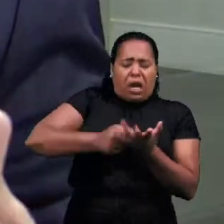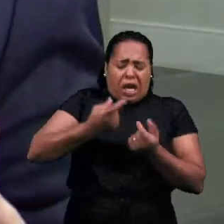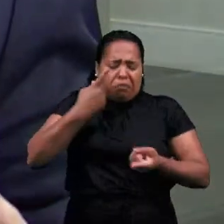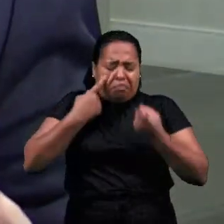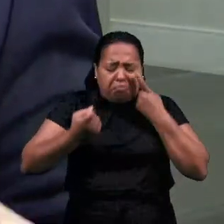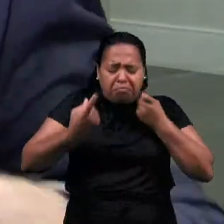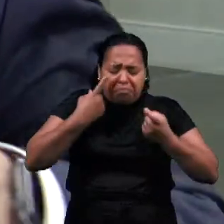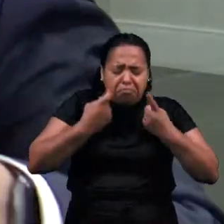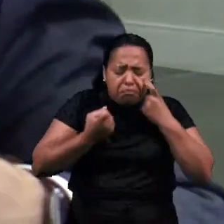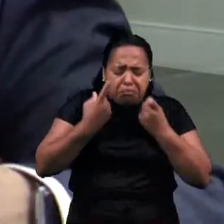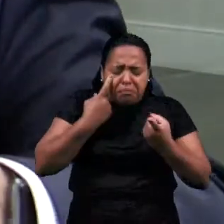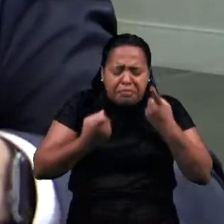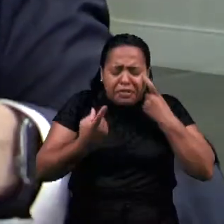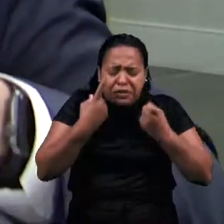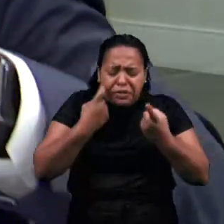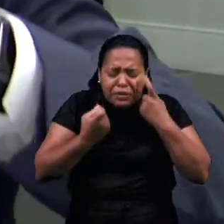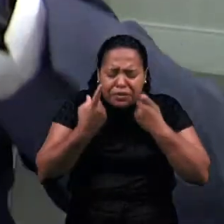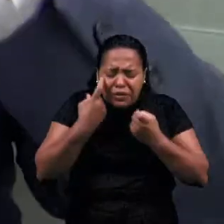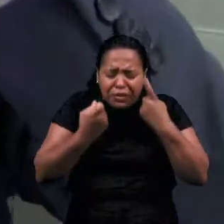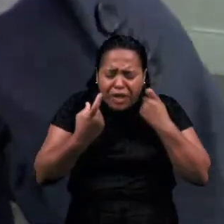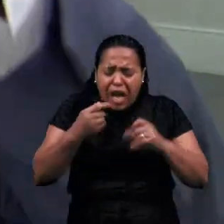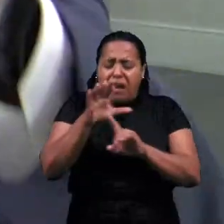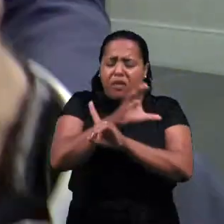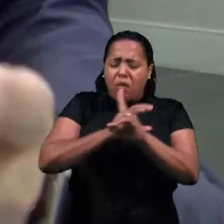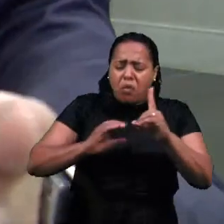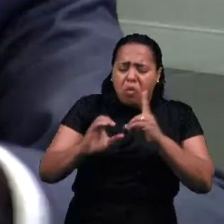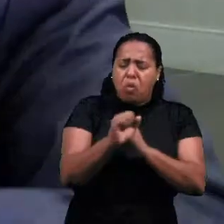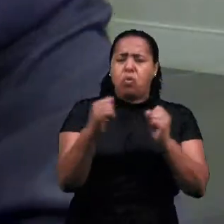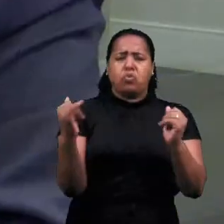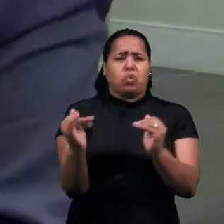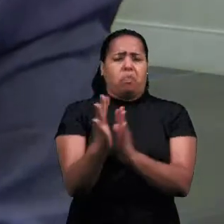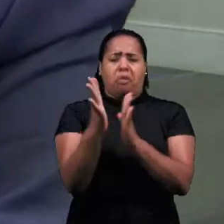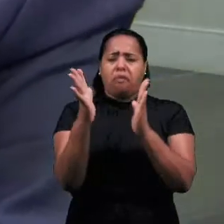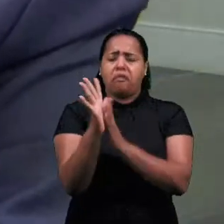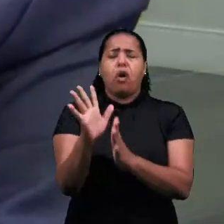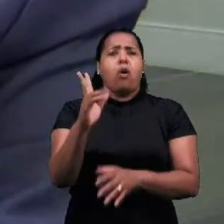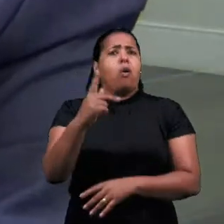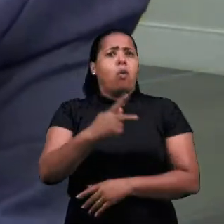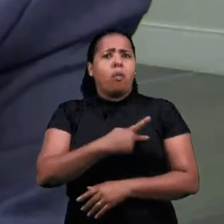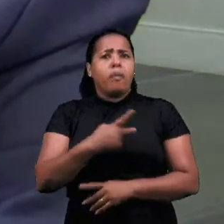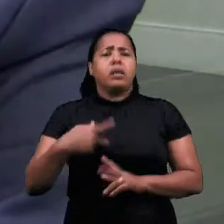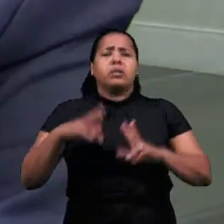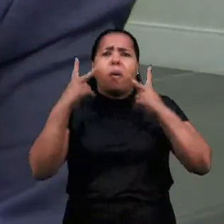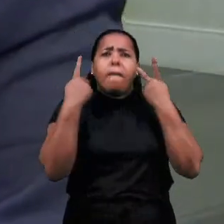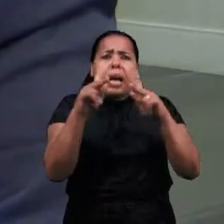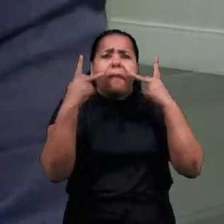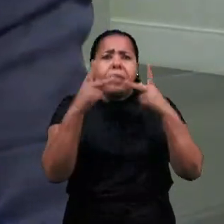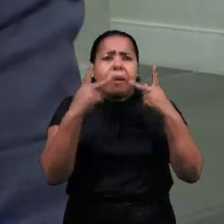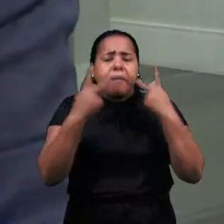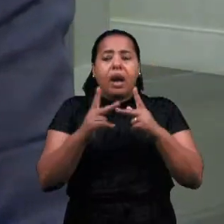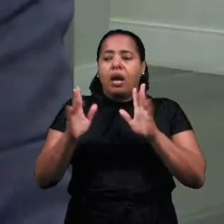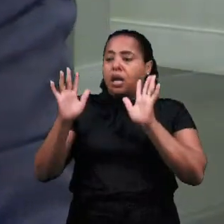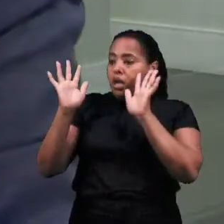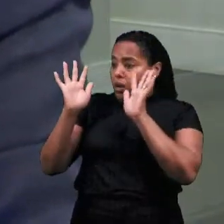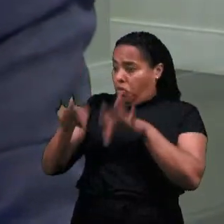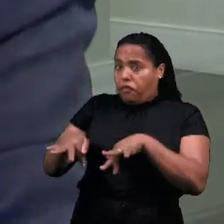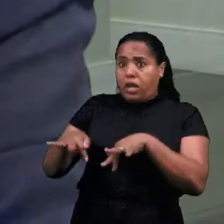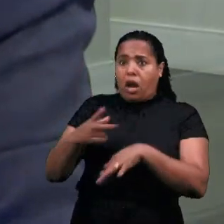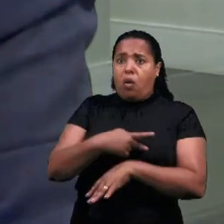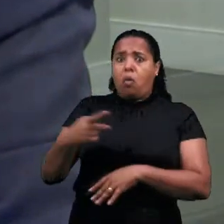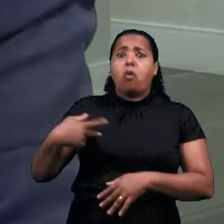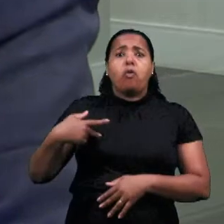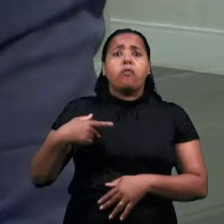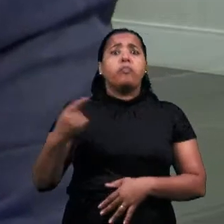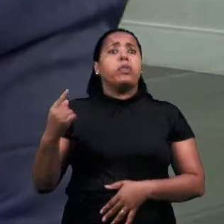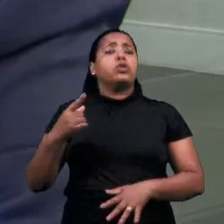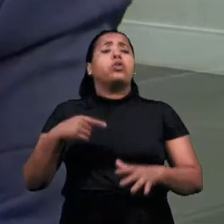chorar. O culto, os louvores, o pastor pregou e no final o pastor fez um apelo: quem quiser